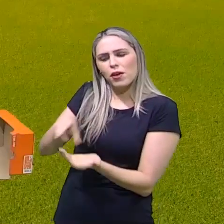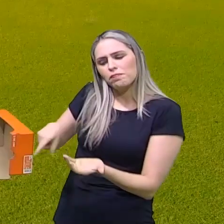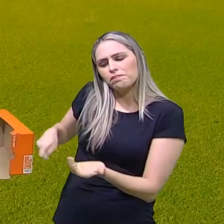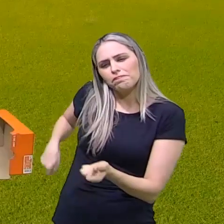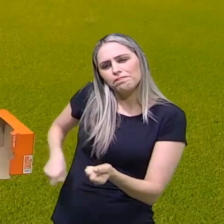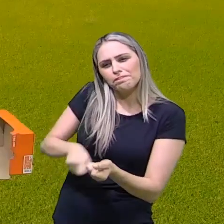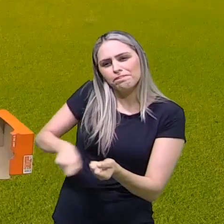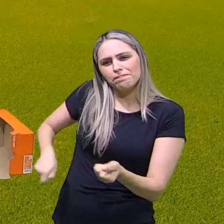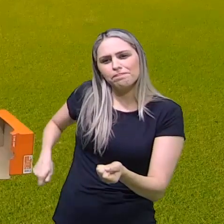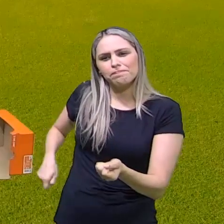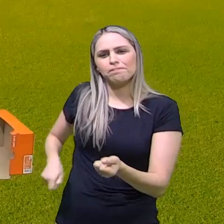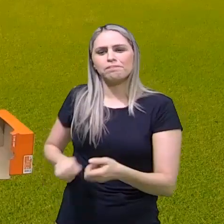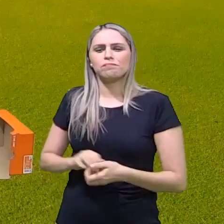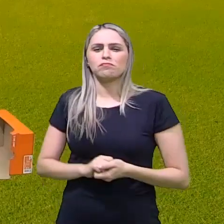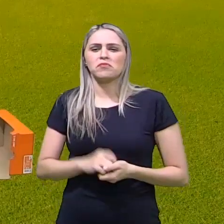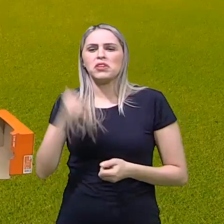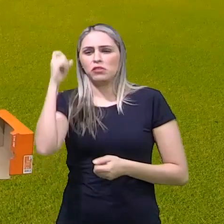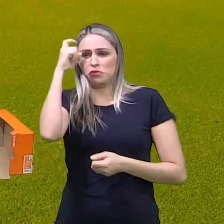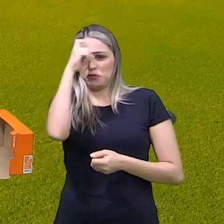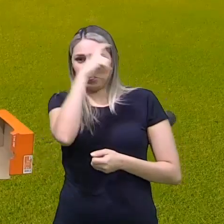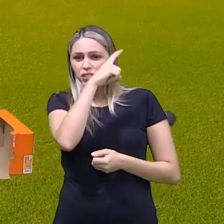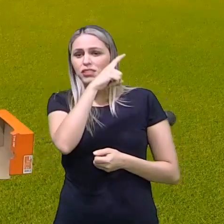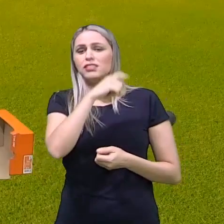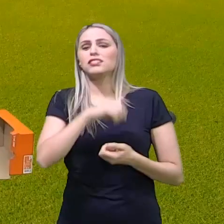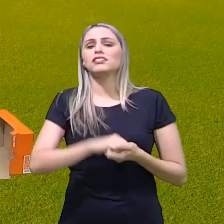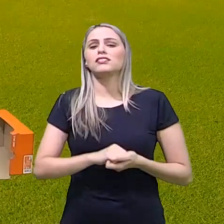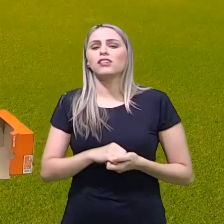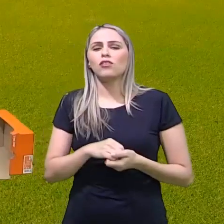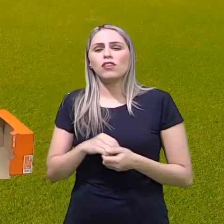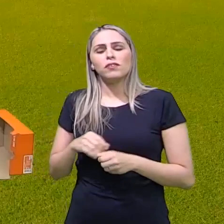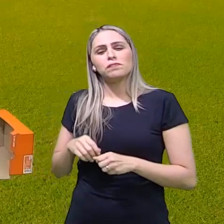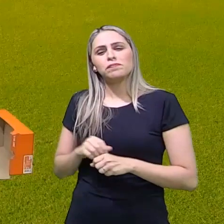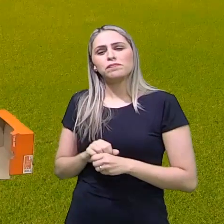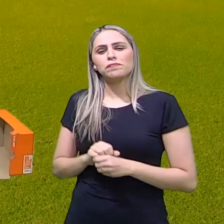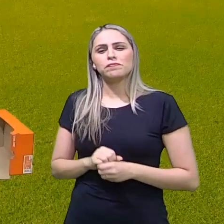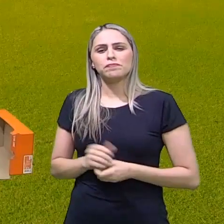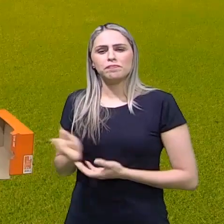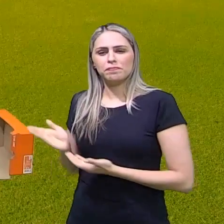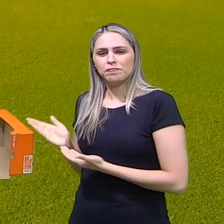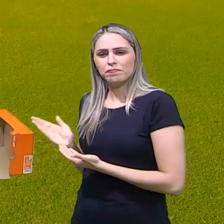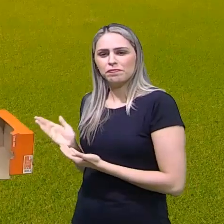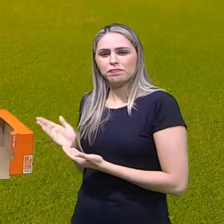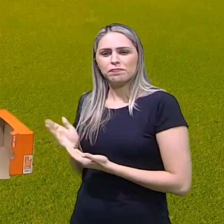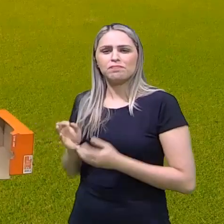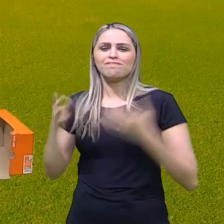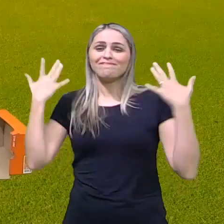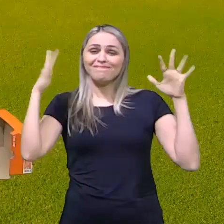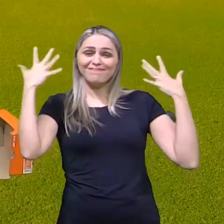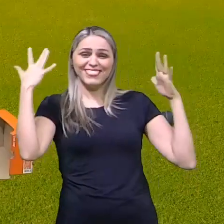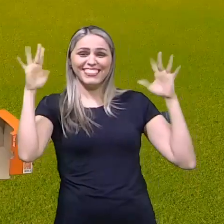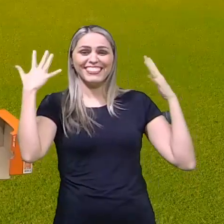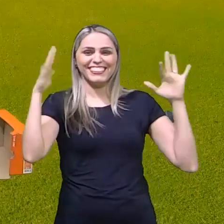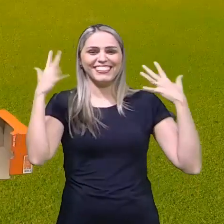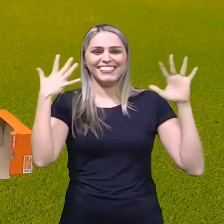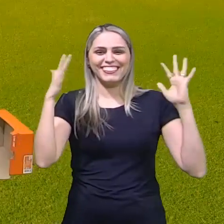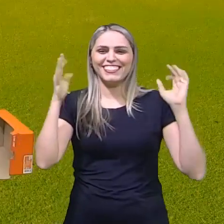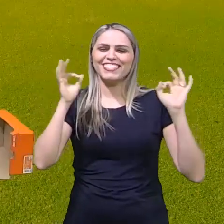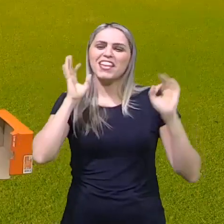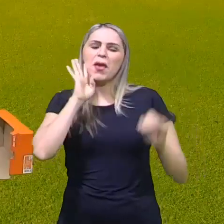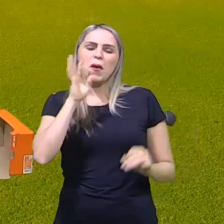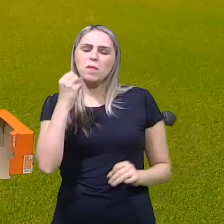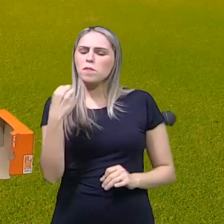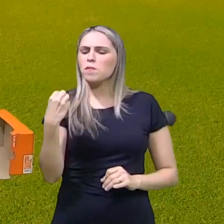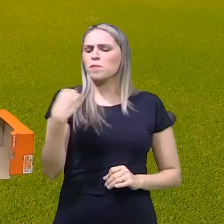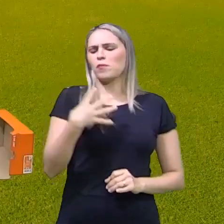tá bom? É difícil, hein? É difícil. Então eu vou tentar aqui, ó. Você vai tentar, ó. Aê! Eu sou muito bom